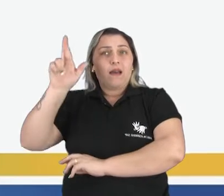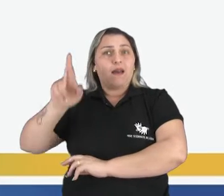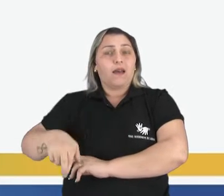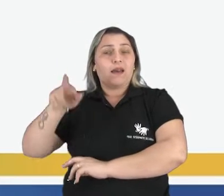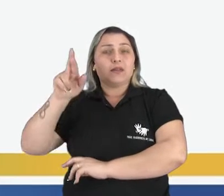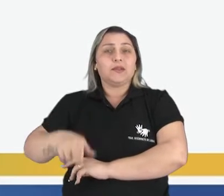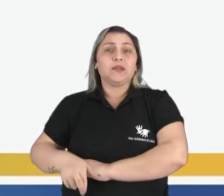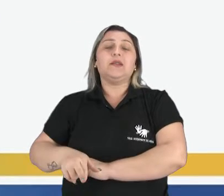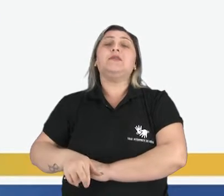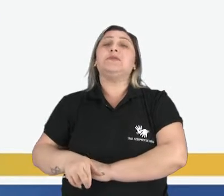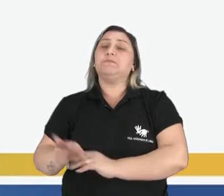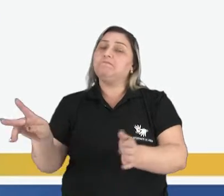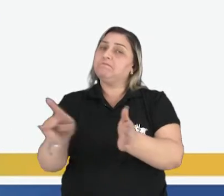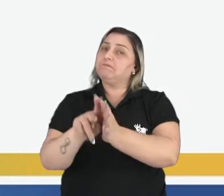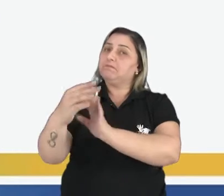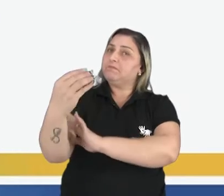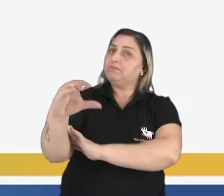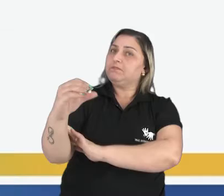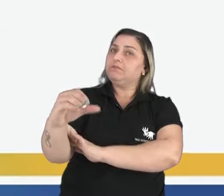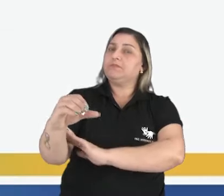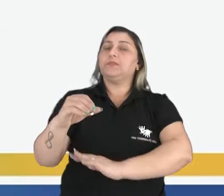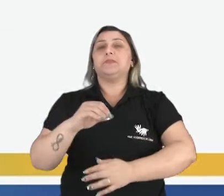ao logos, à ciência. Então,